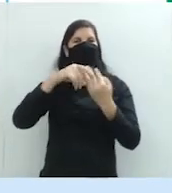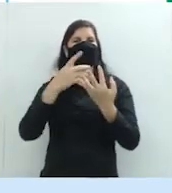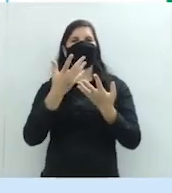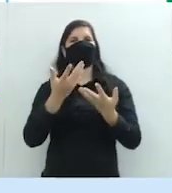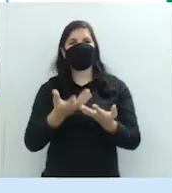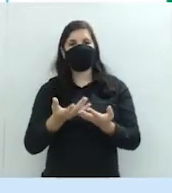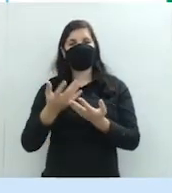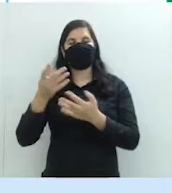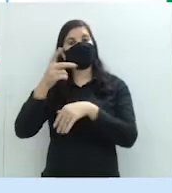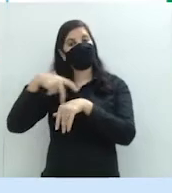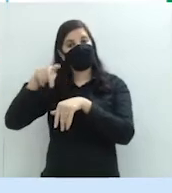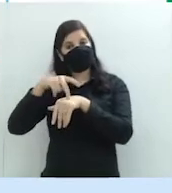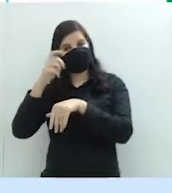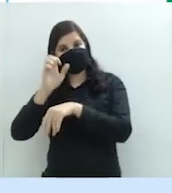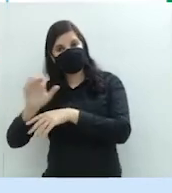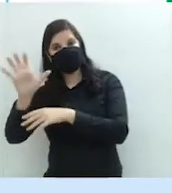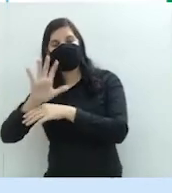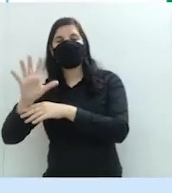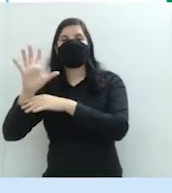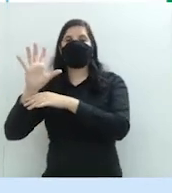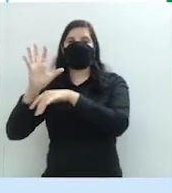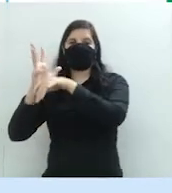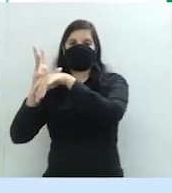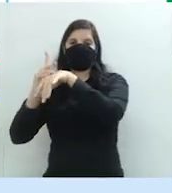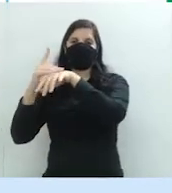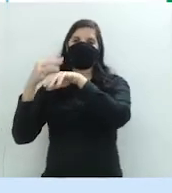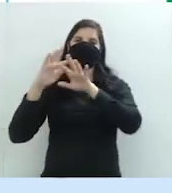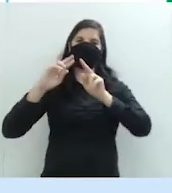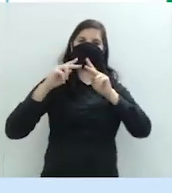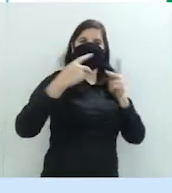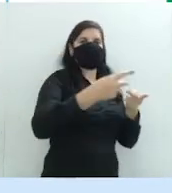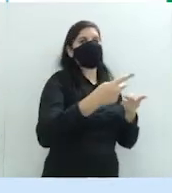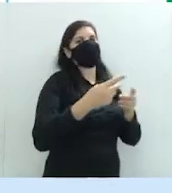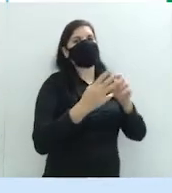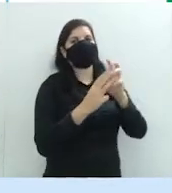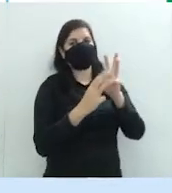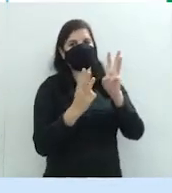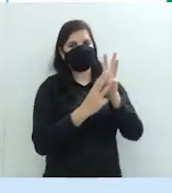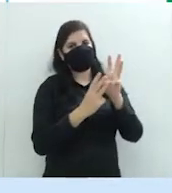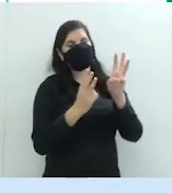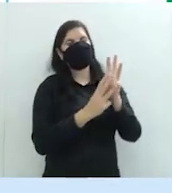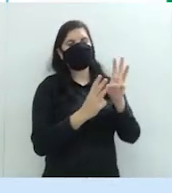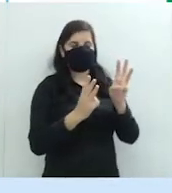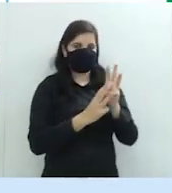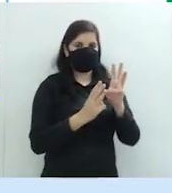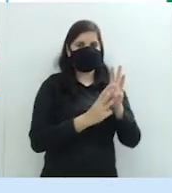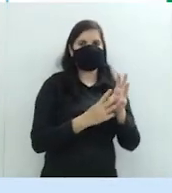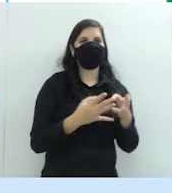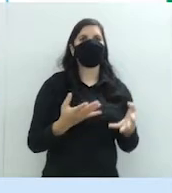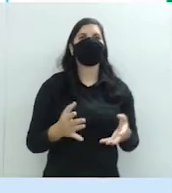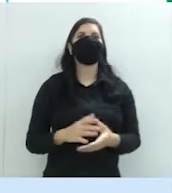estrangeiros terminavam contaminando, né, os nativos com determinadas